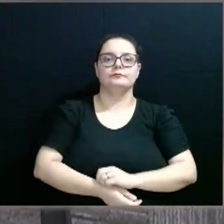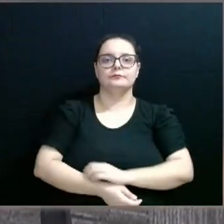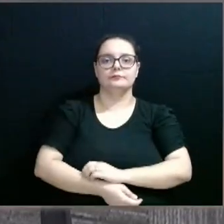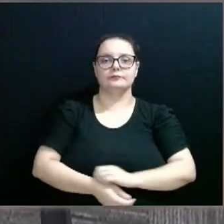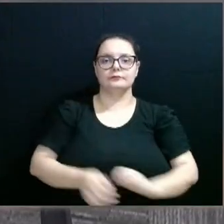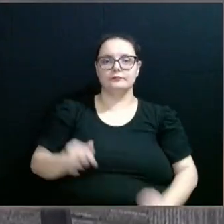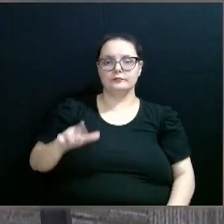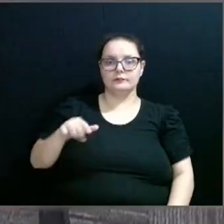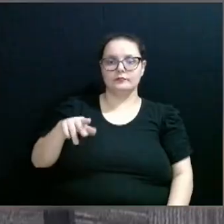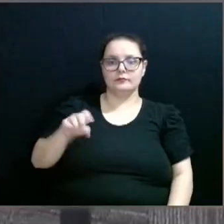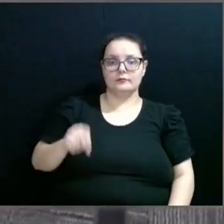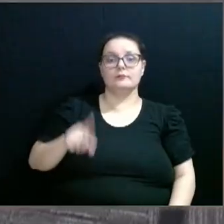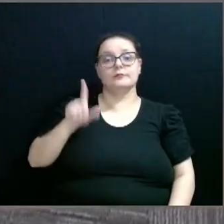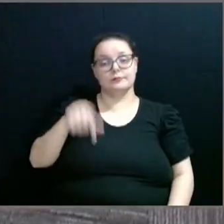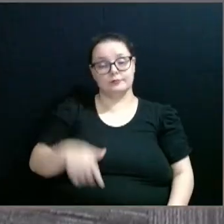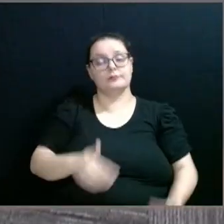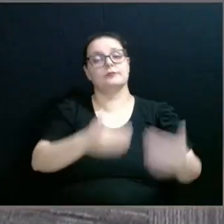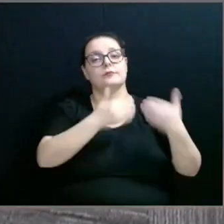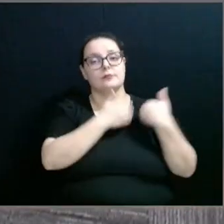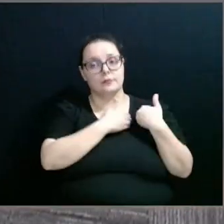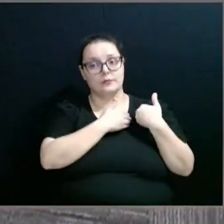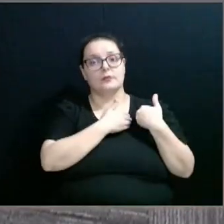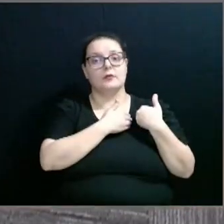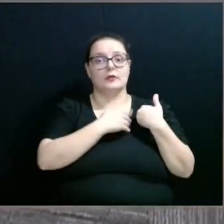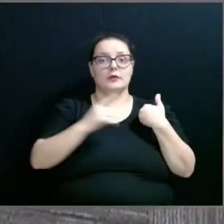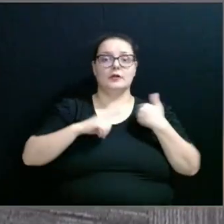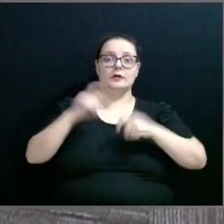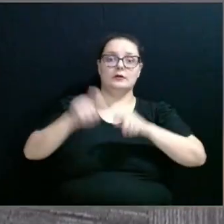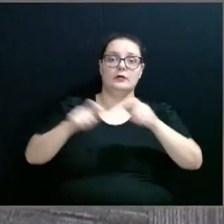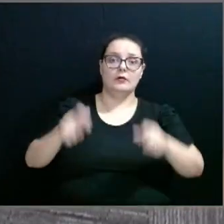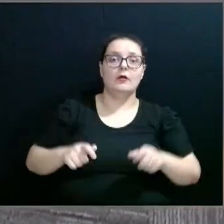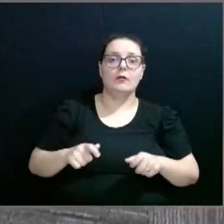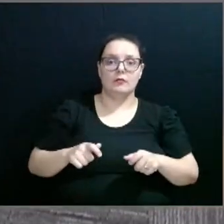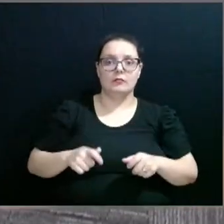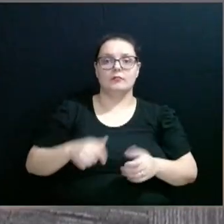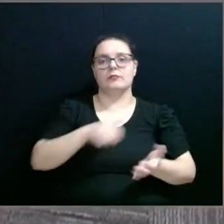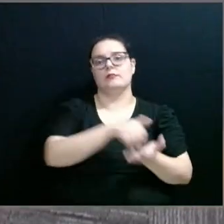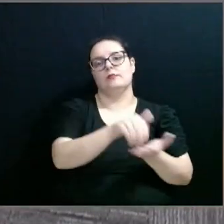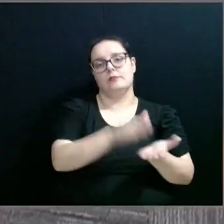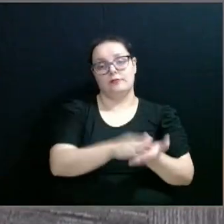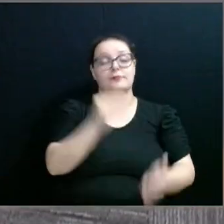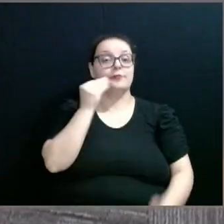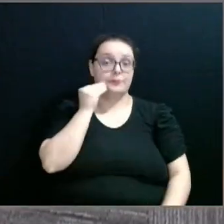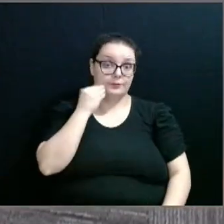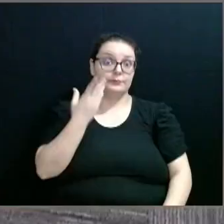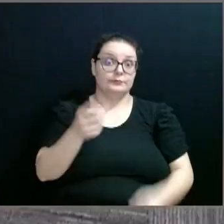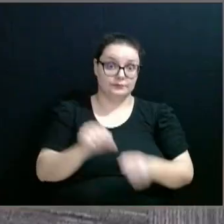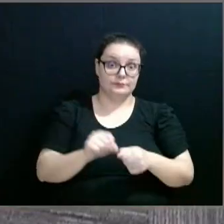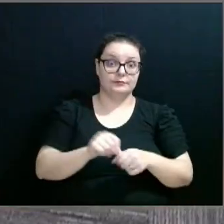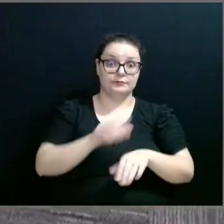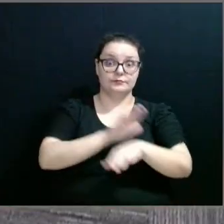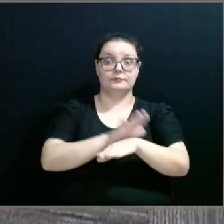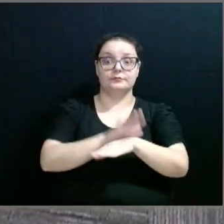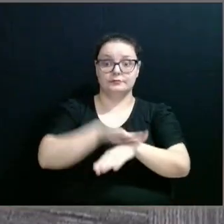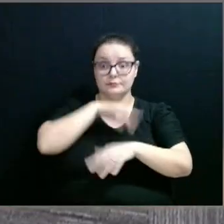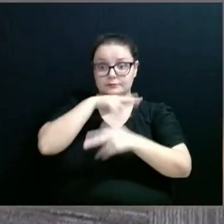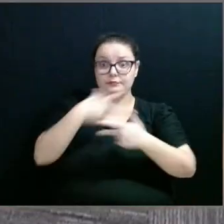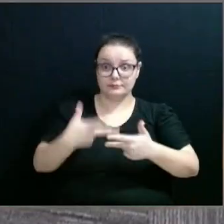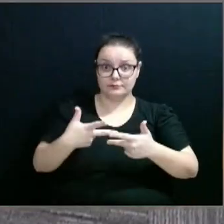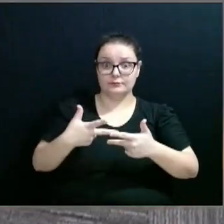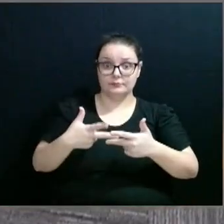é responsabilizada, a gente tem pessoas que são multadas por tentar ajudar esse animal com que eles se deparam e